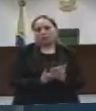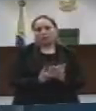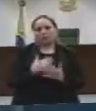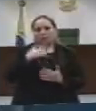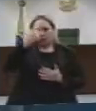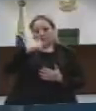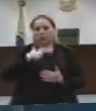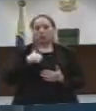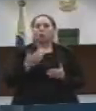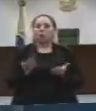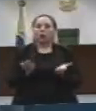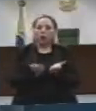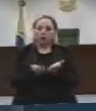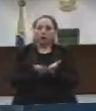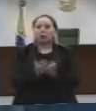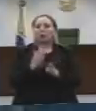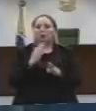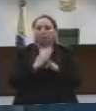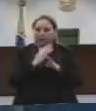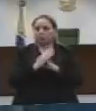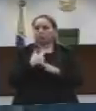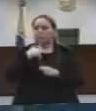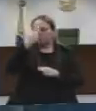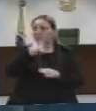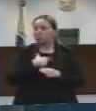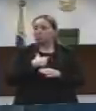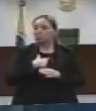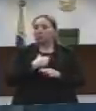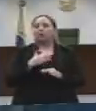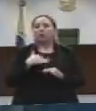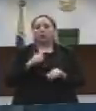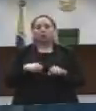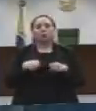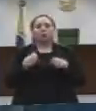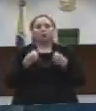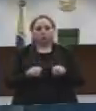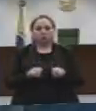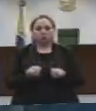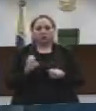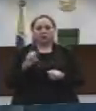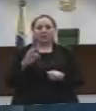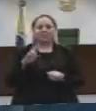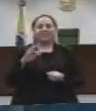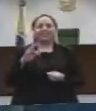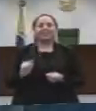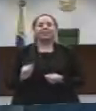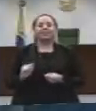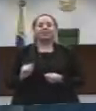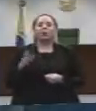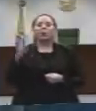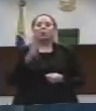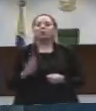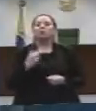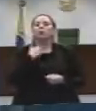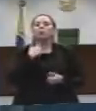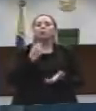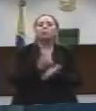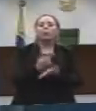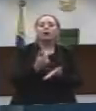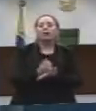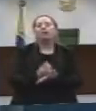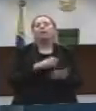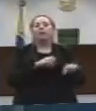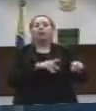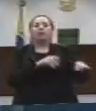Batista praticante com tranquilidade por isso a defesa estrita de que o estado não pode financiar ensino religioso